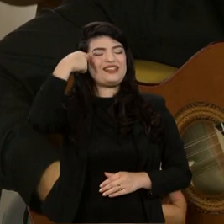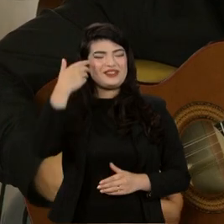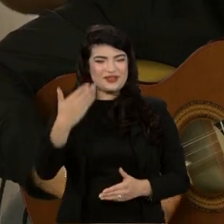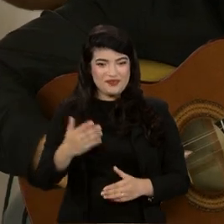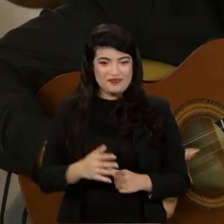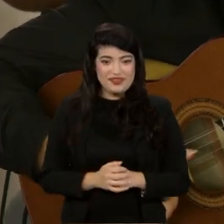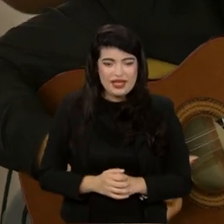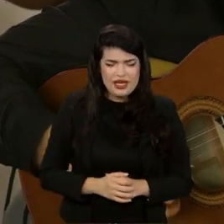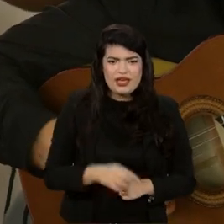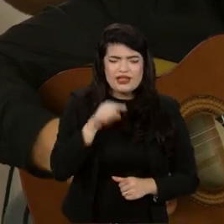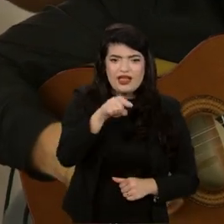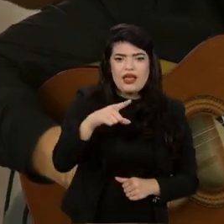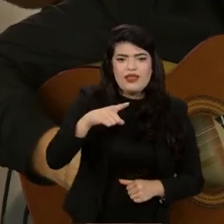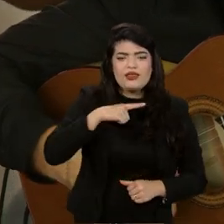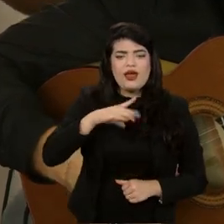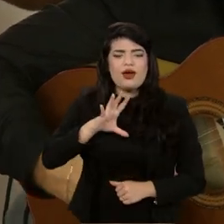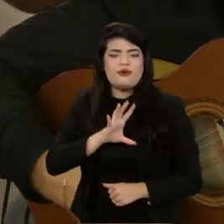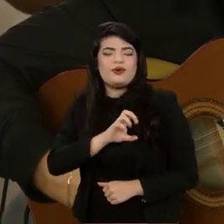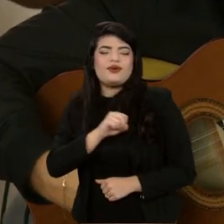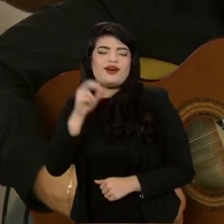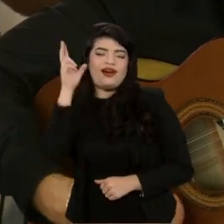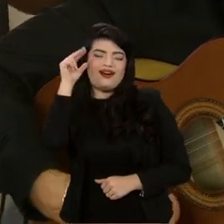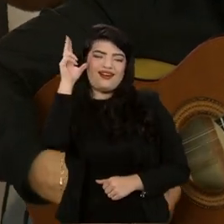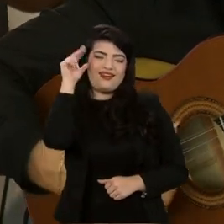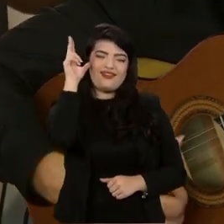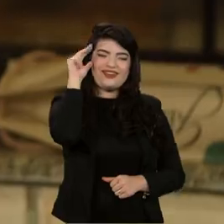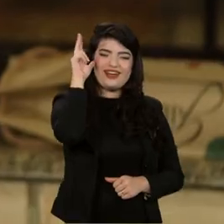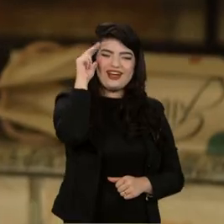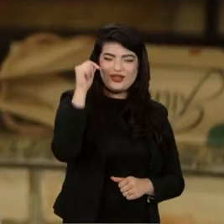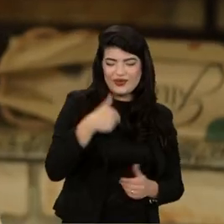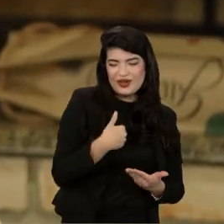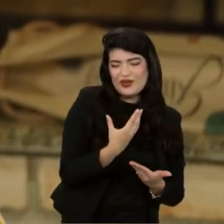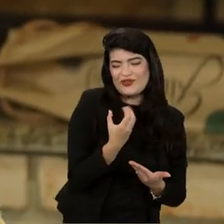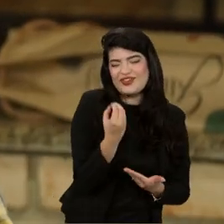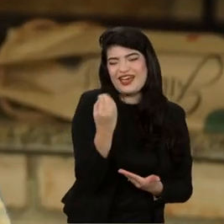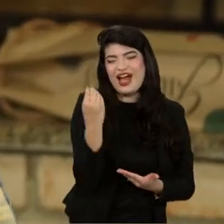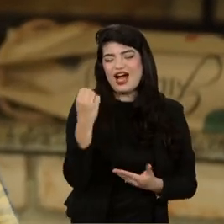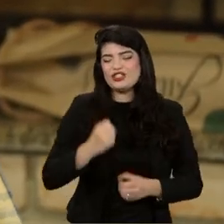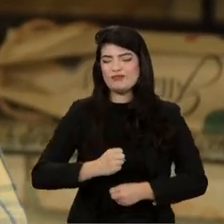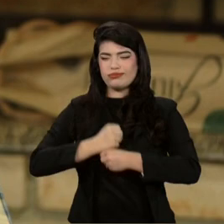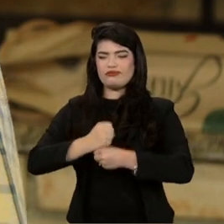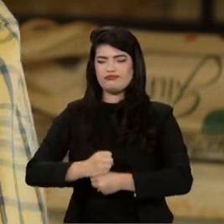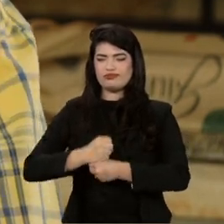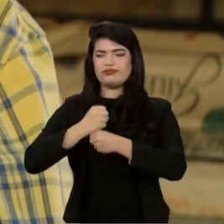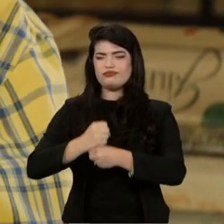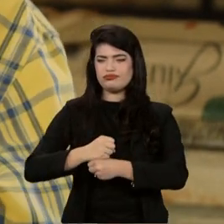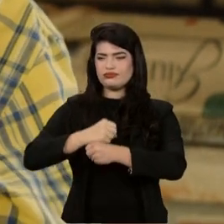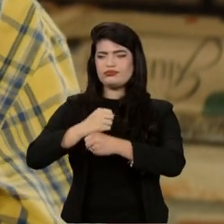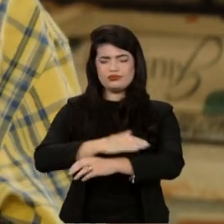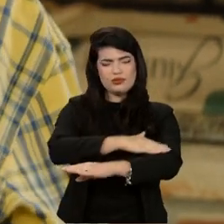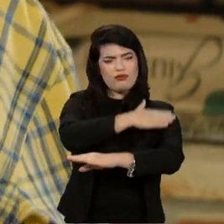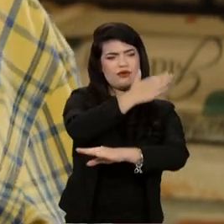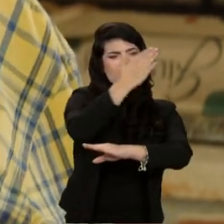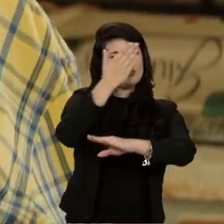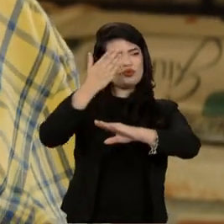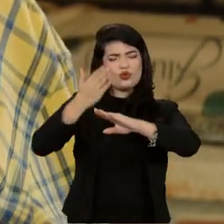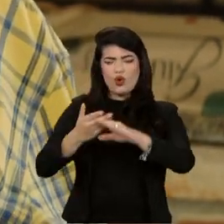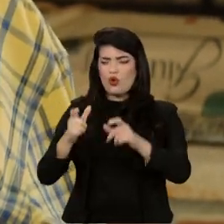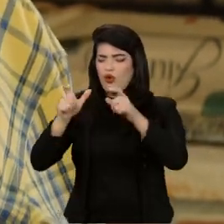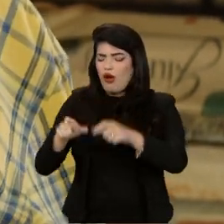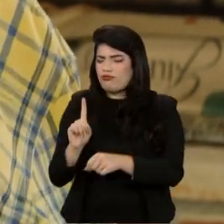Pantanal. No lombo do meu cavalo, eu viajo o dia inteiro. Vou de um estado